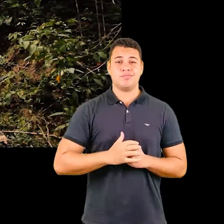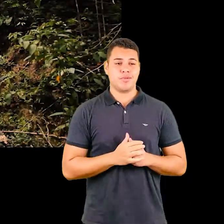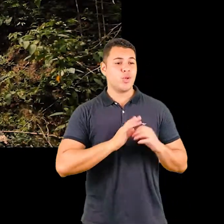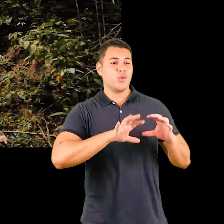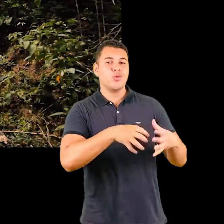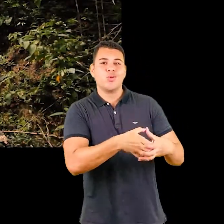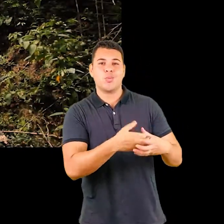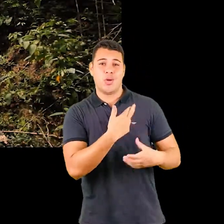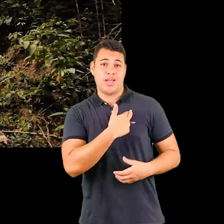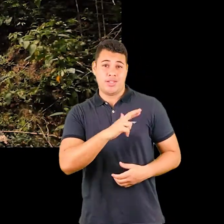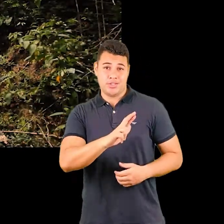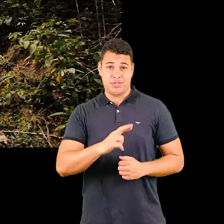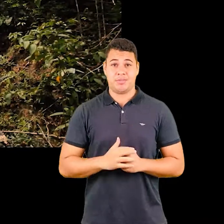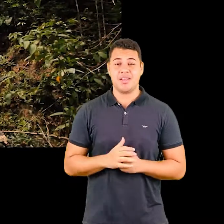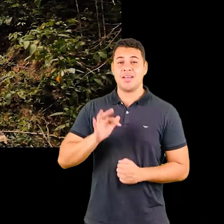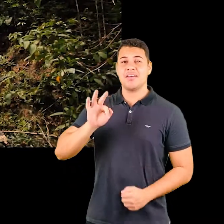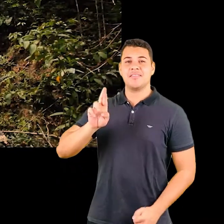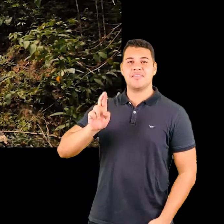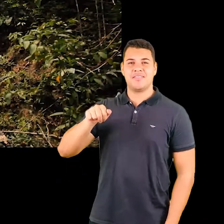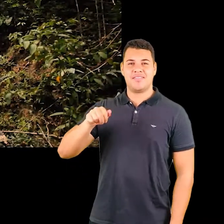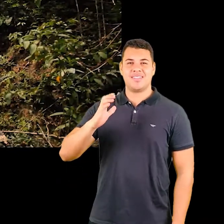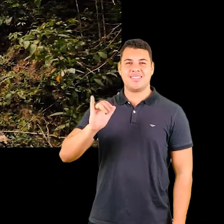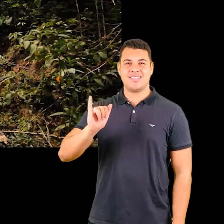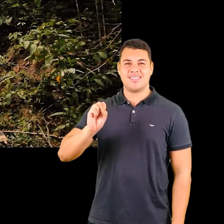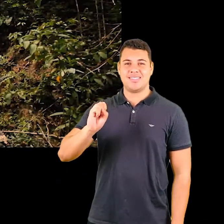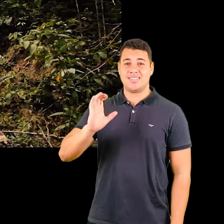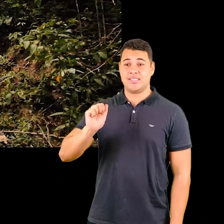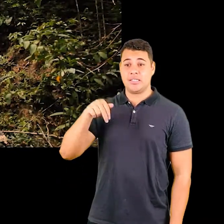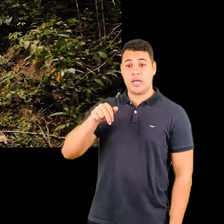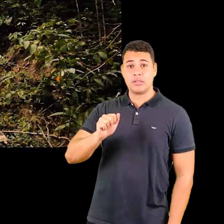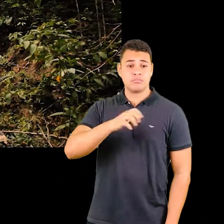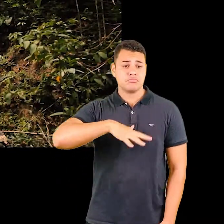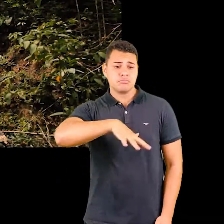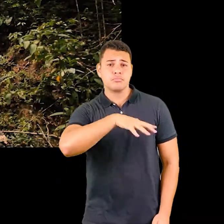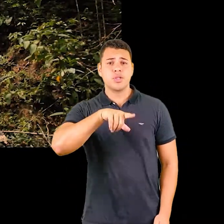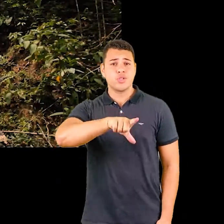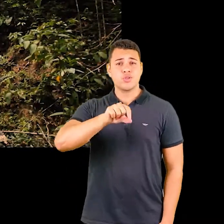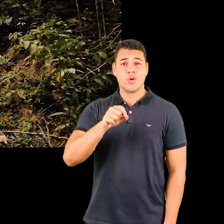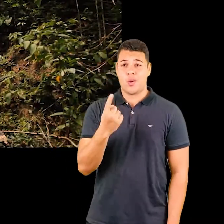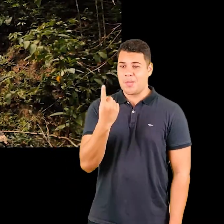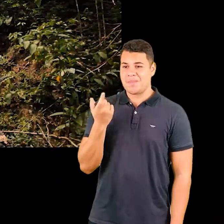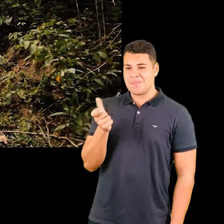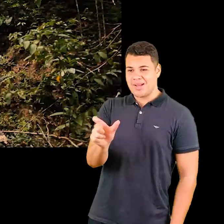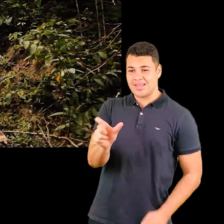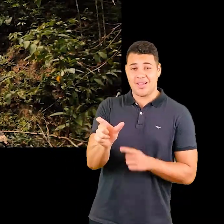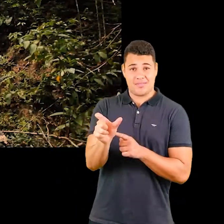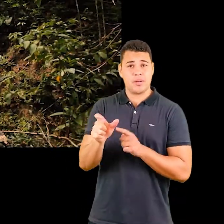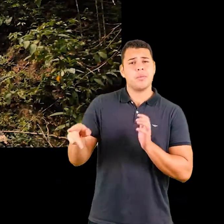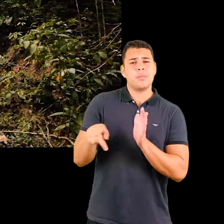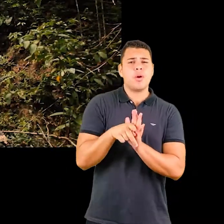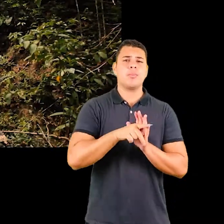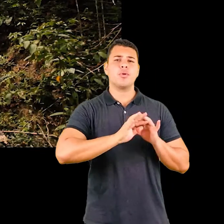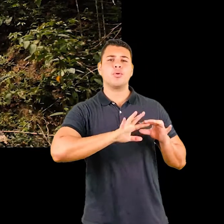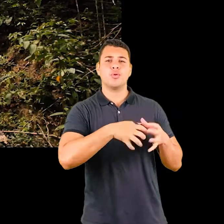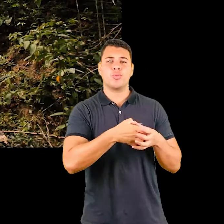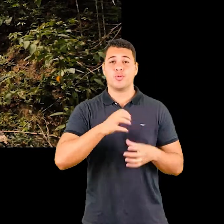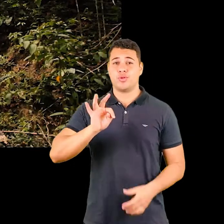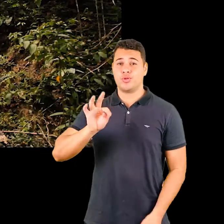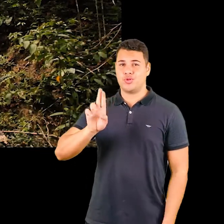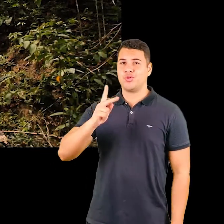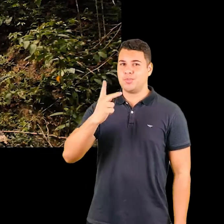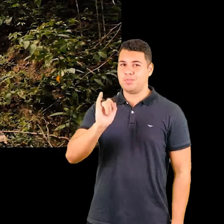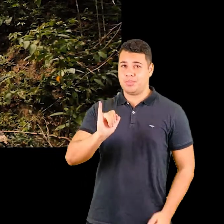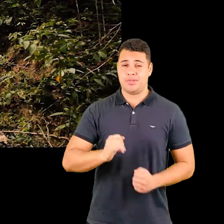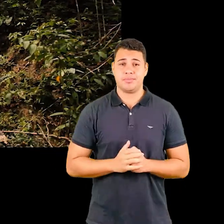a ordem religiosa franciscana constitui aldeamento meritiba, palavra de origem tupi, que